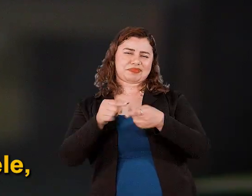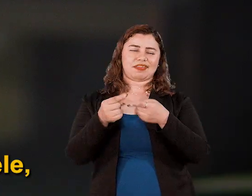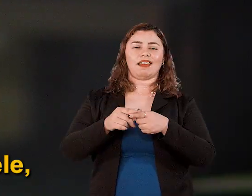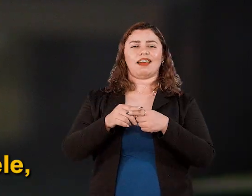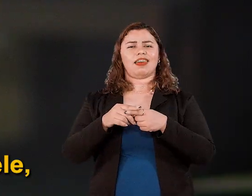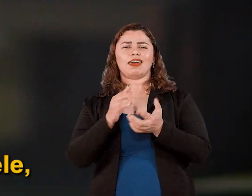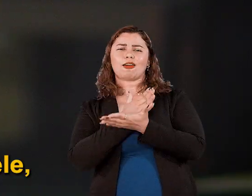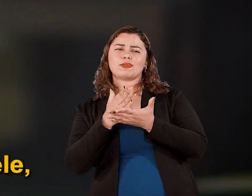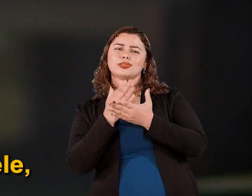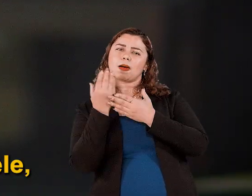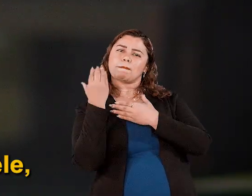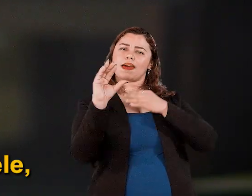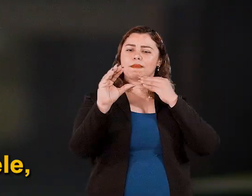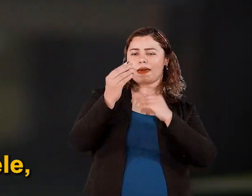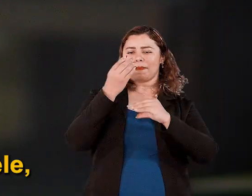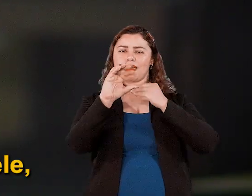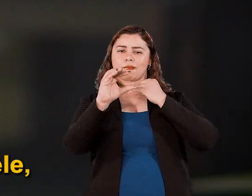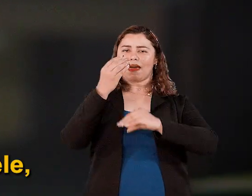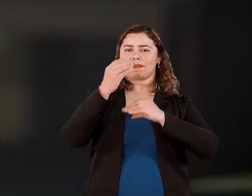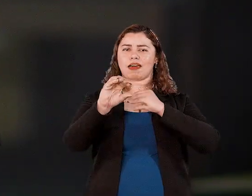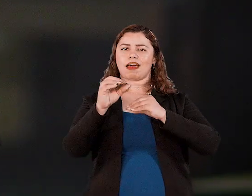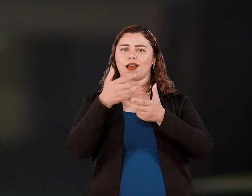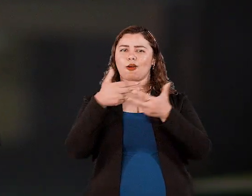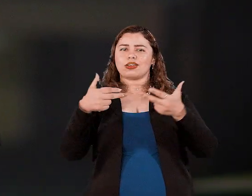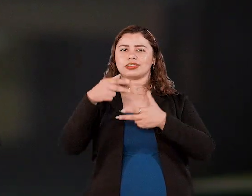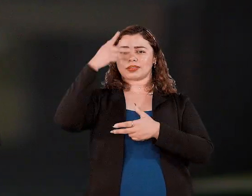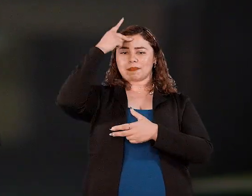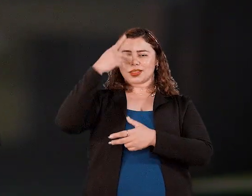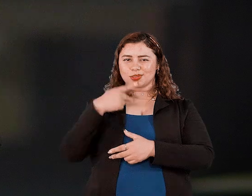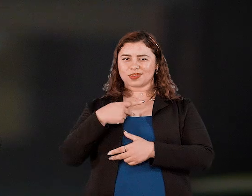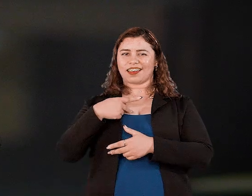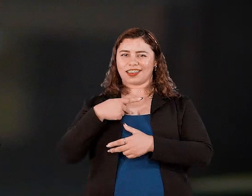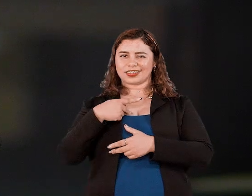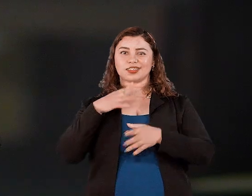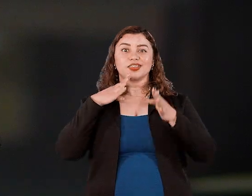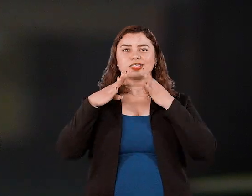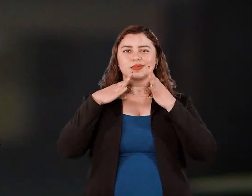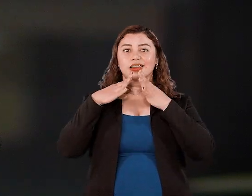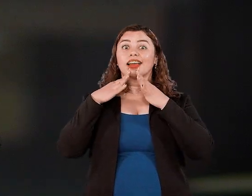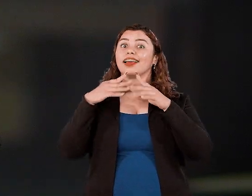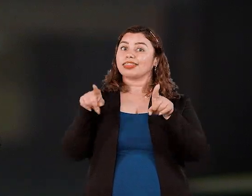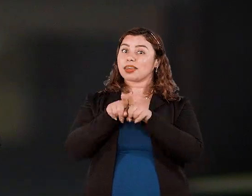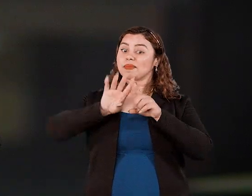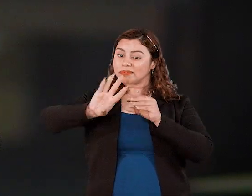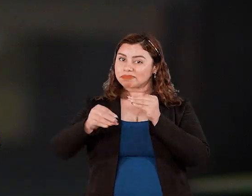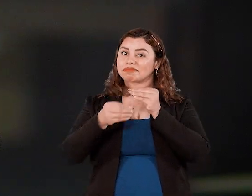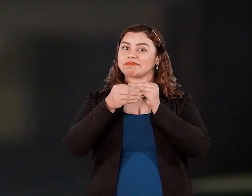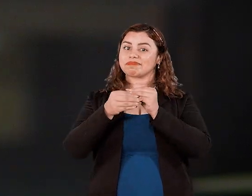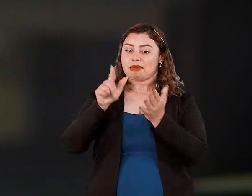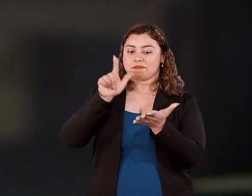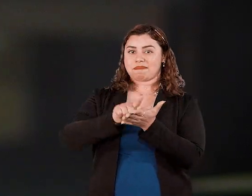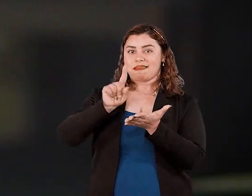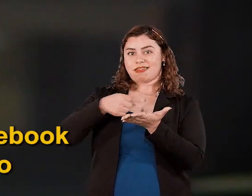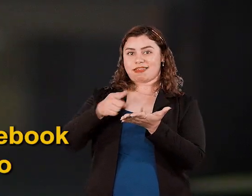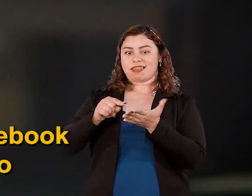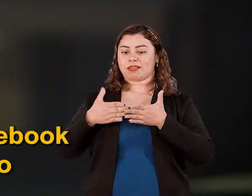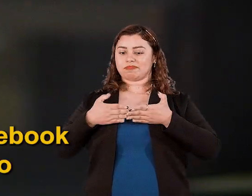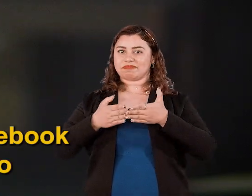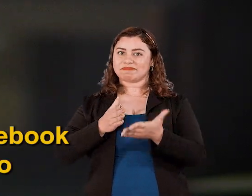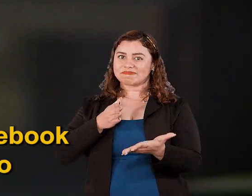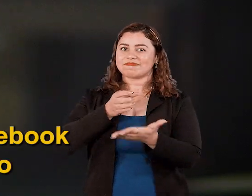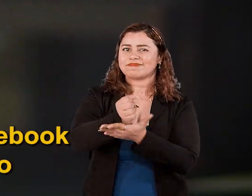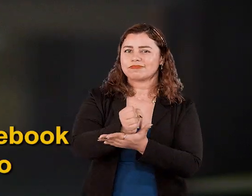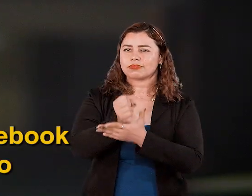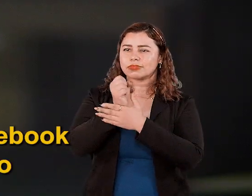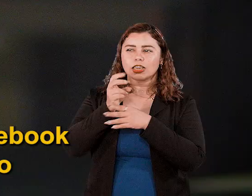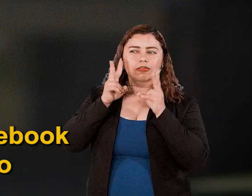uma série de coisas pessoais dele, inclusive a partitura completa de Retomada de Corumbá. Quando eu vi